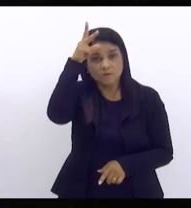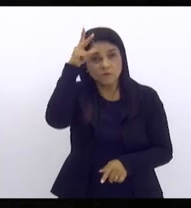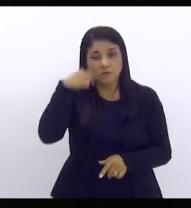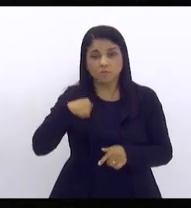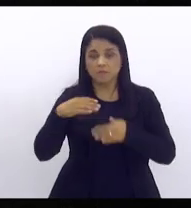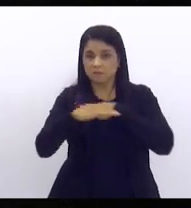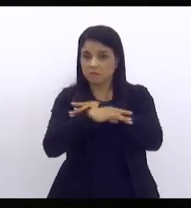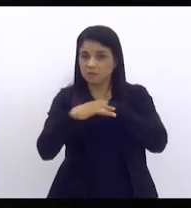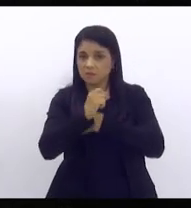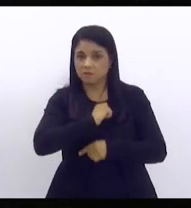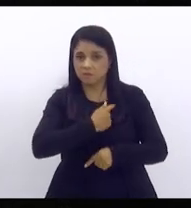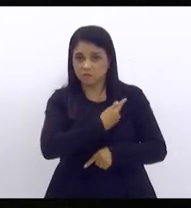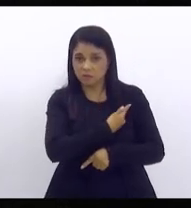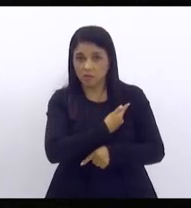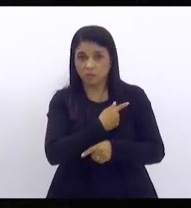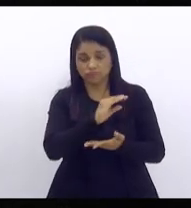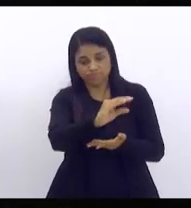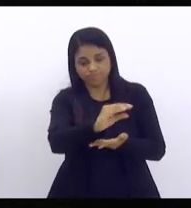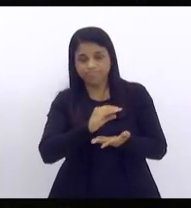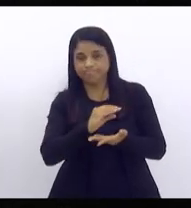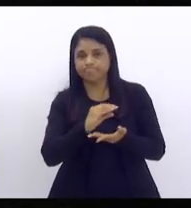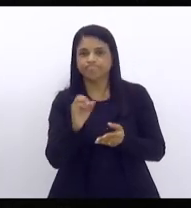a cidade de São Gonçalo, não repassa